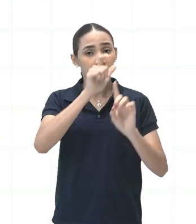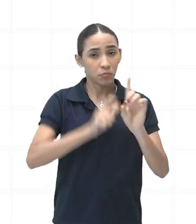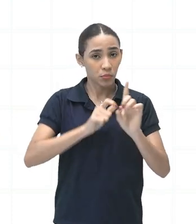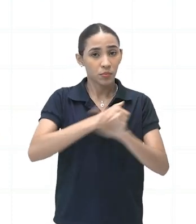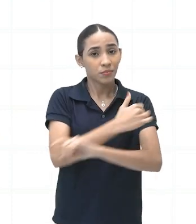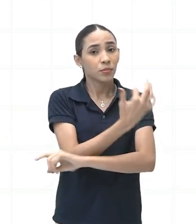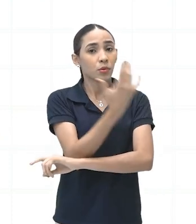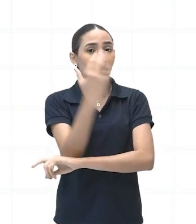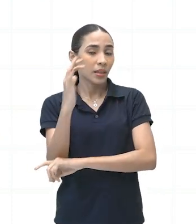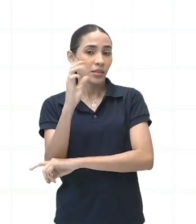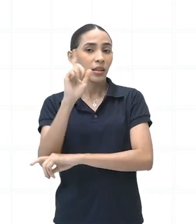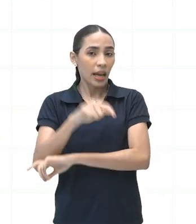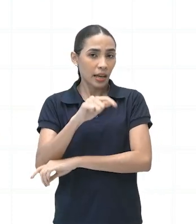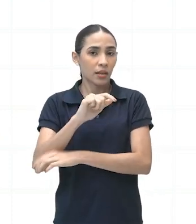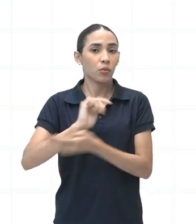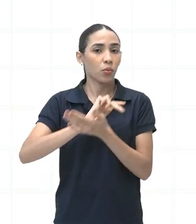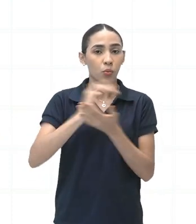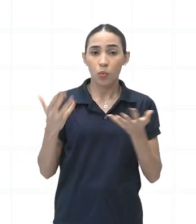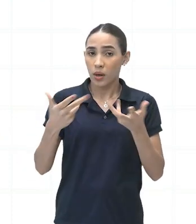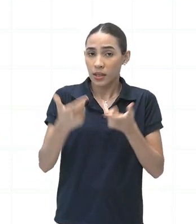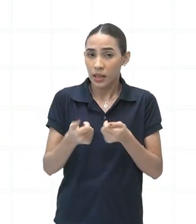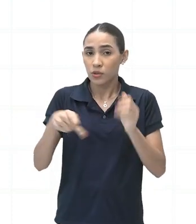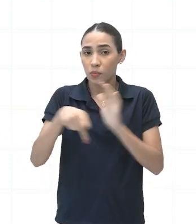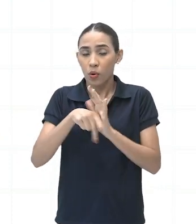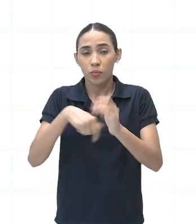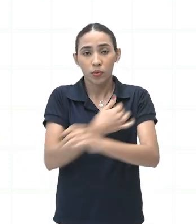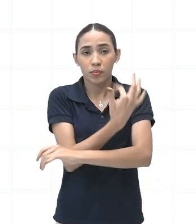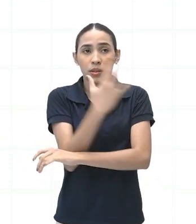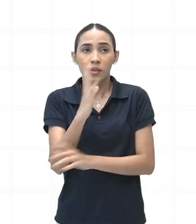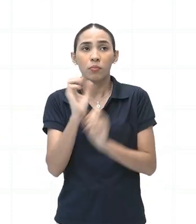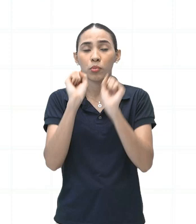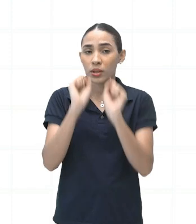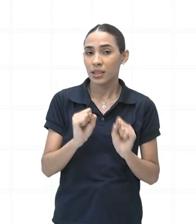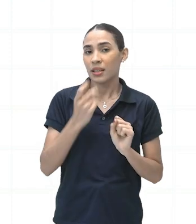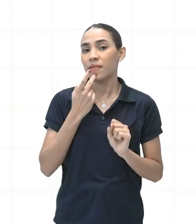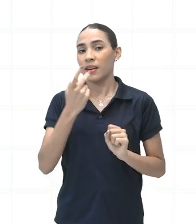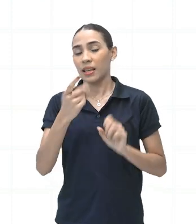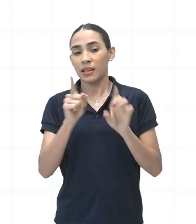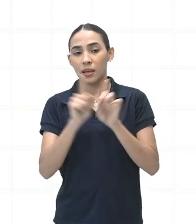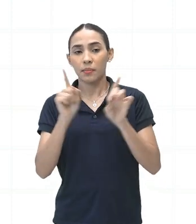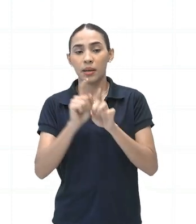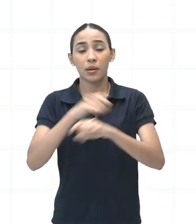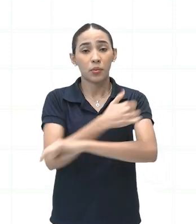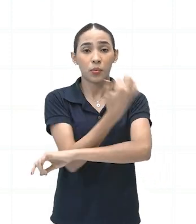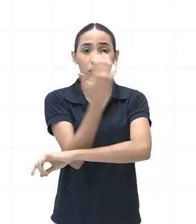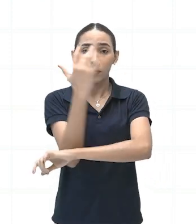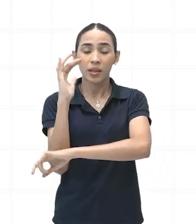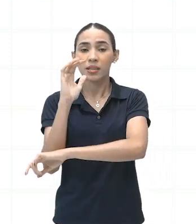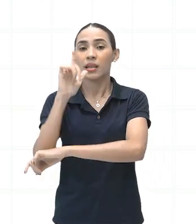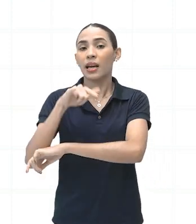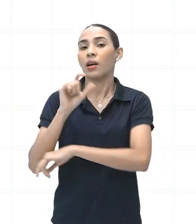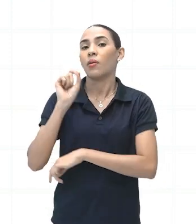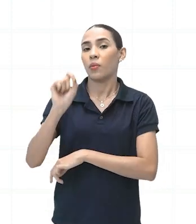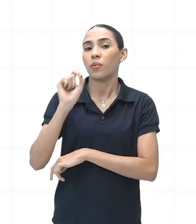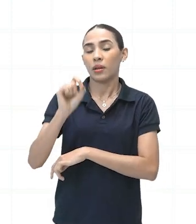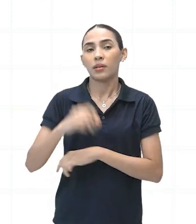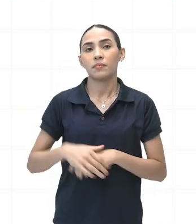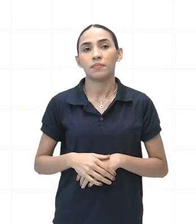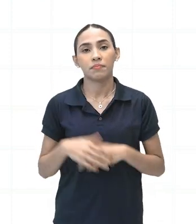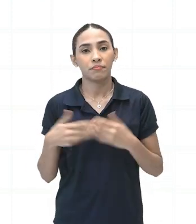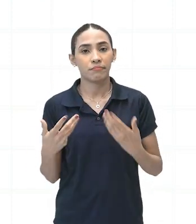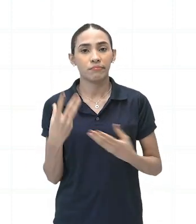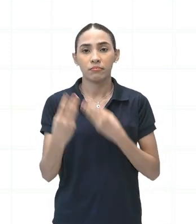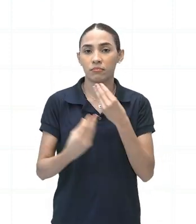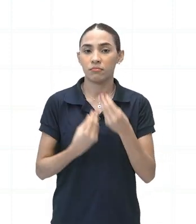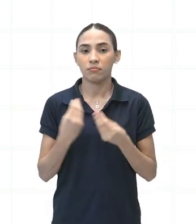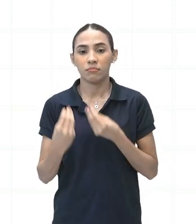Isso não é uma qualidade do meio ambiente? Eu poderia, de repente, dizer que o meio ambiente é... Vamos colocar aqui